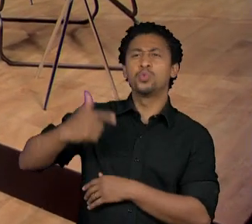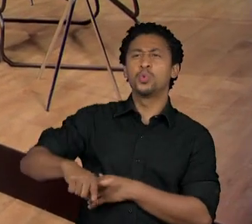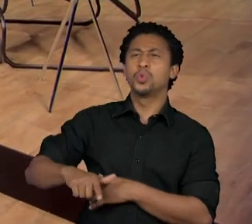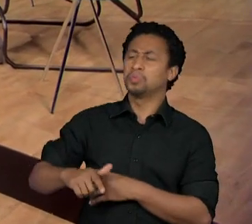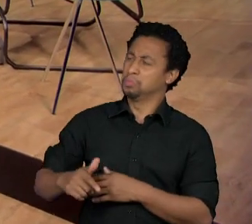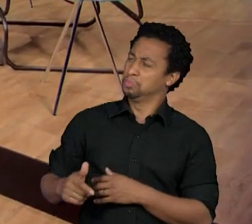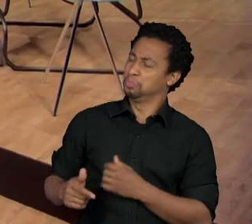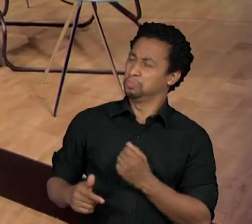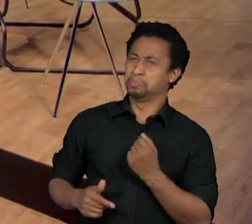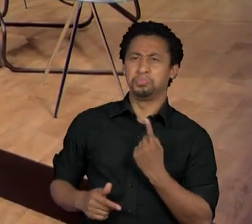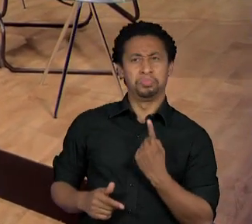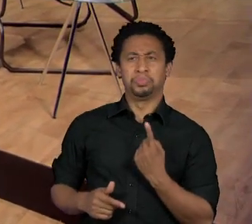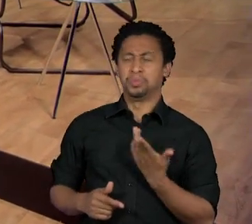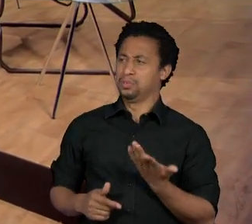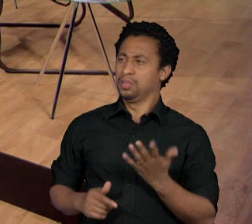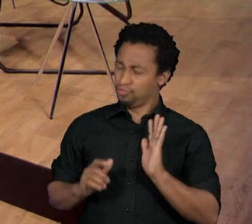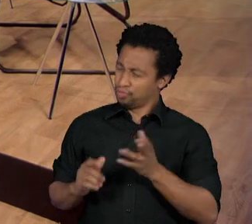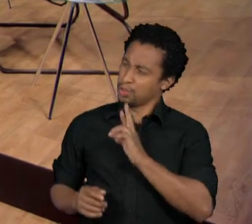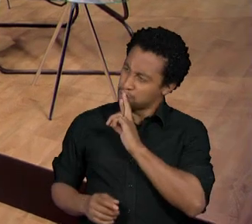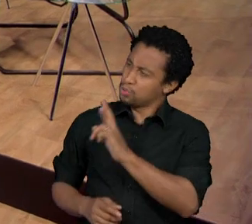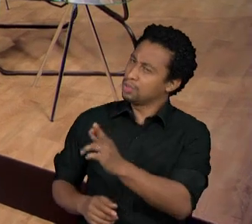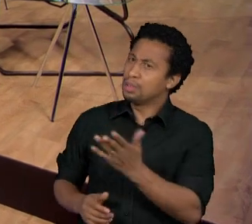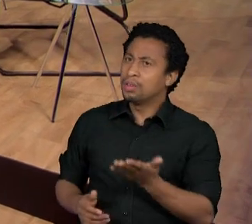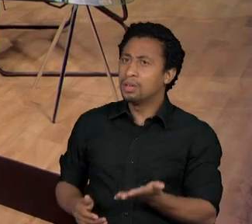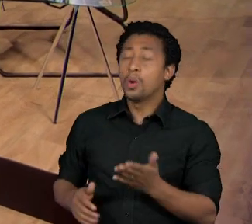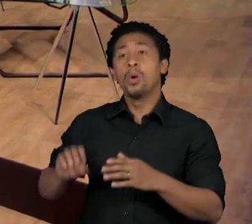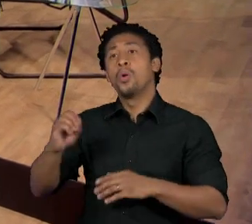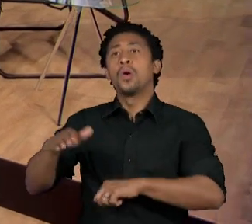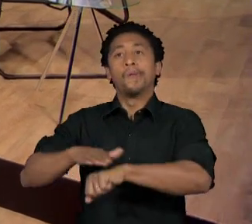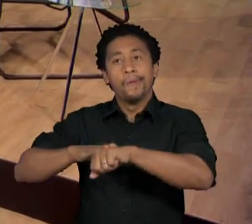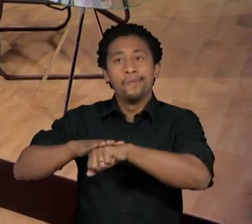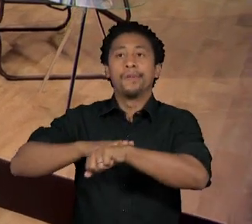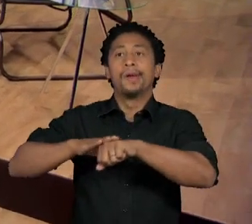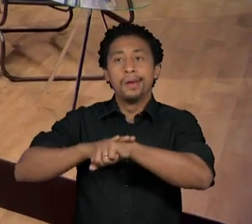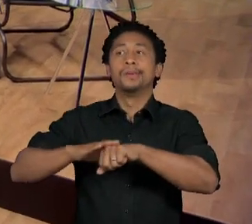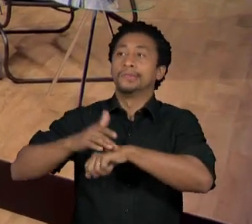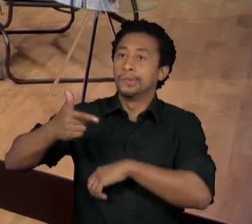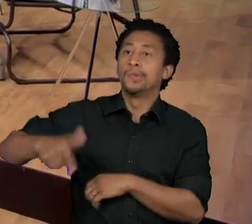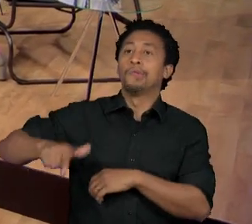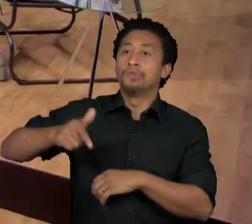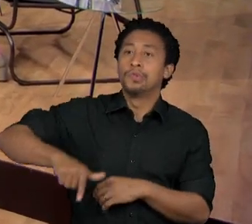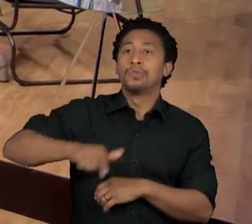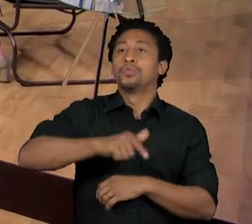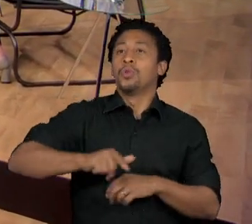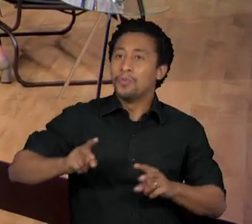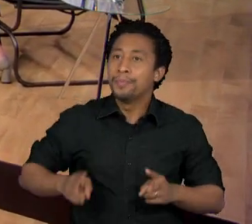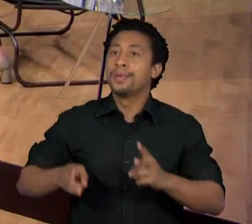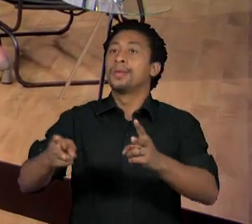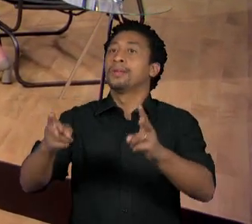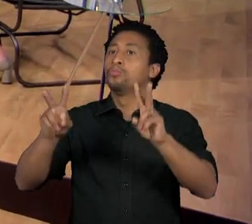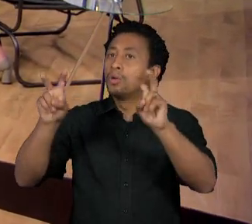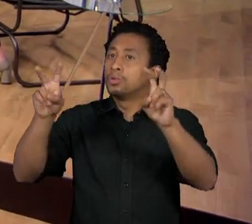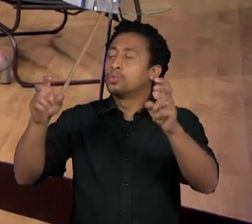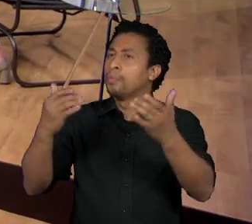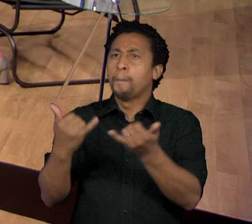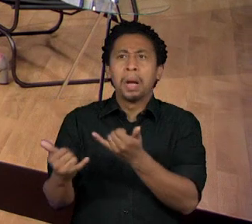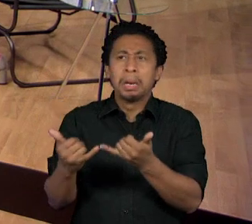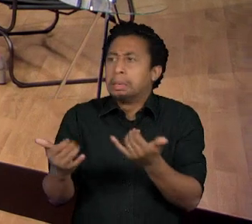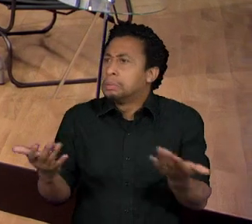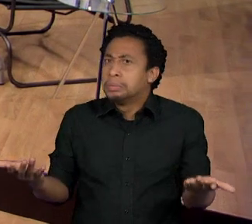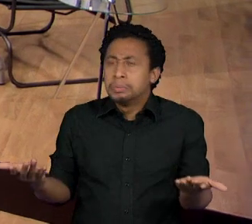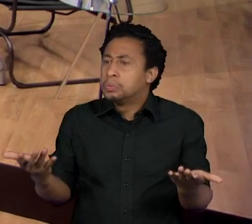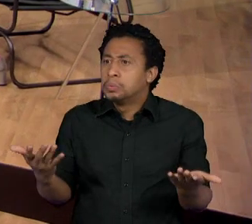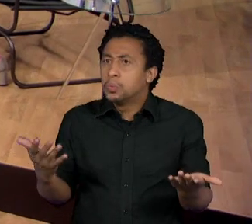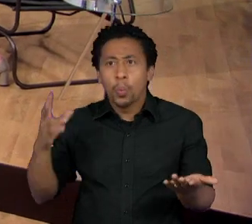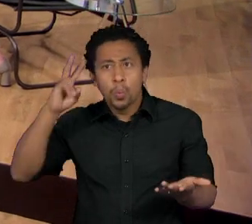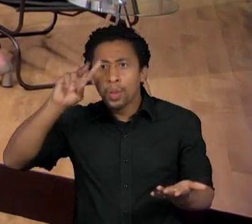tivesse falado, ou conversa várias vezes o mesmo assunto como se nunca tivesse conversado. Então, quando isso começa a ser